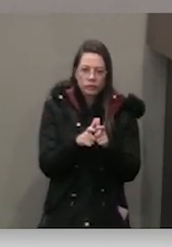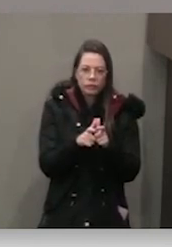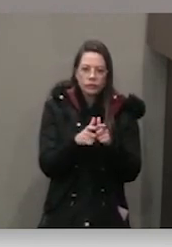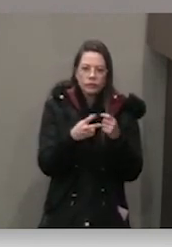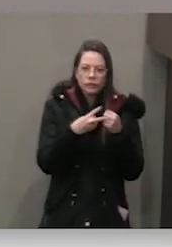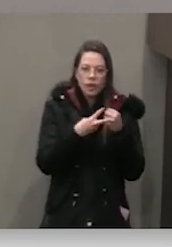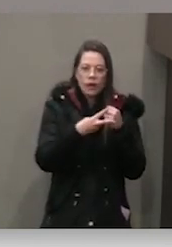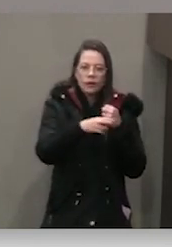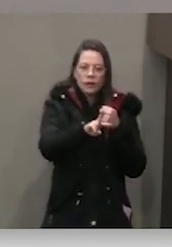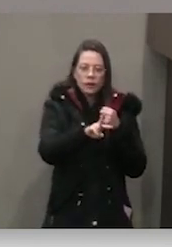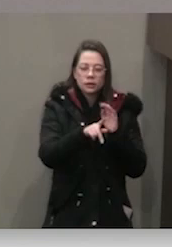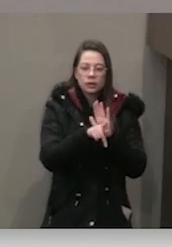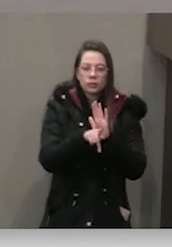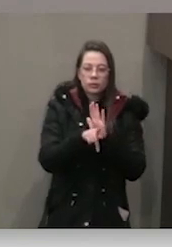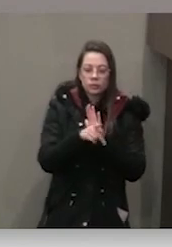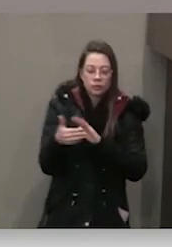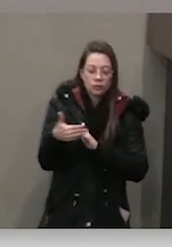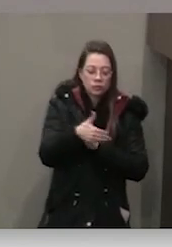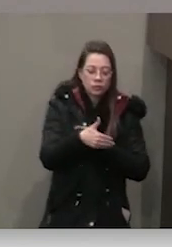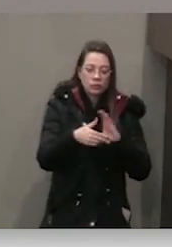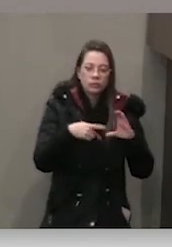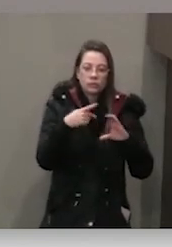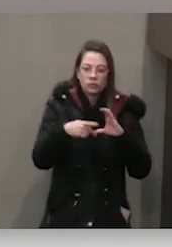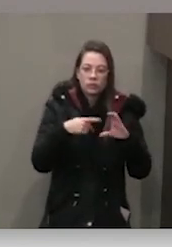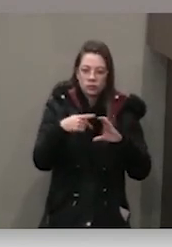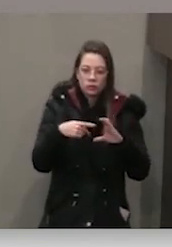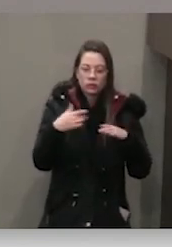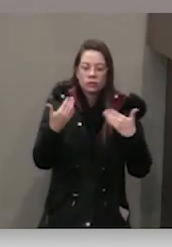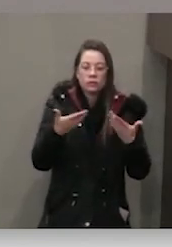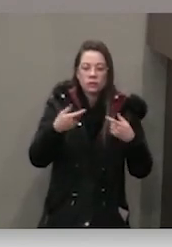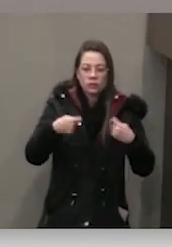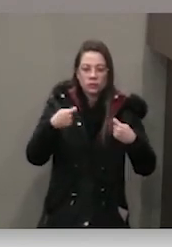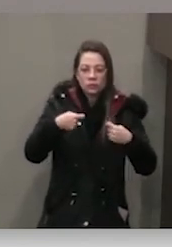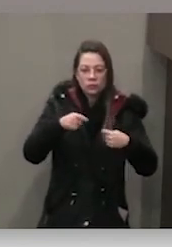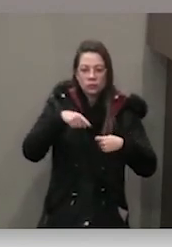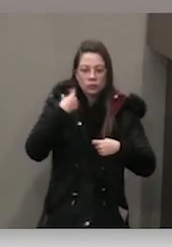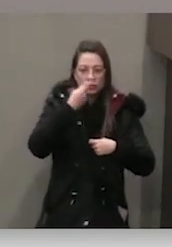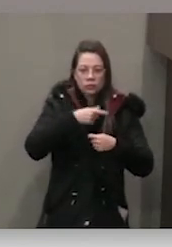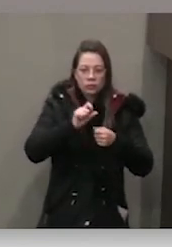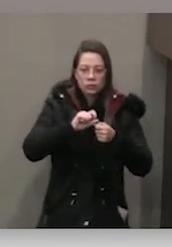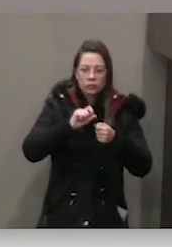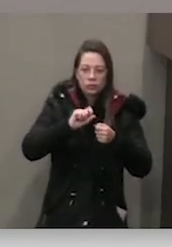veio para o Legislativo, e foi necessário, então, a gente fazer essa última